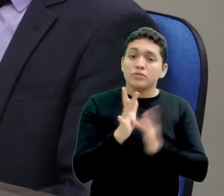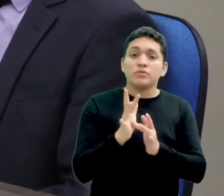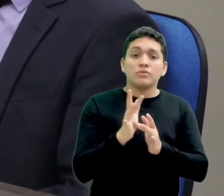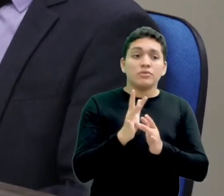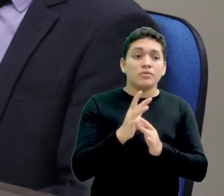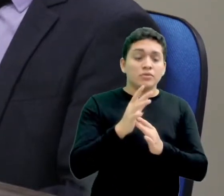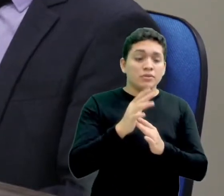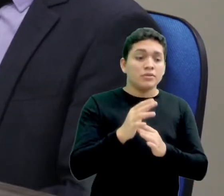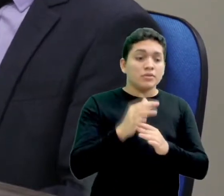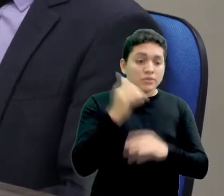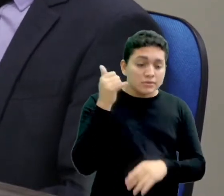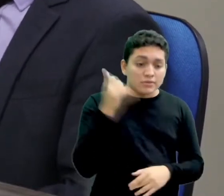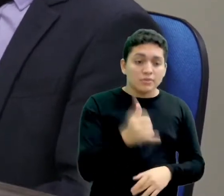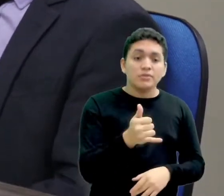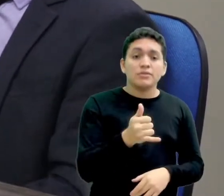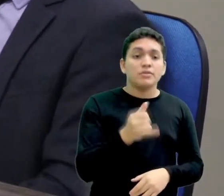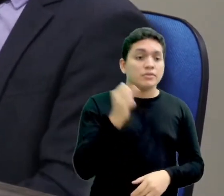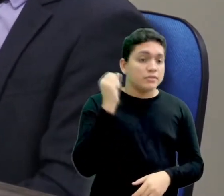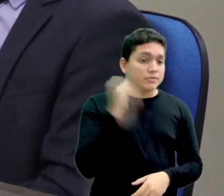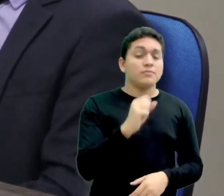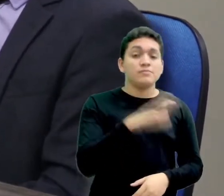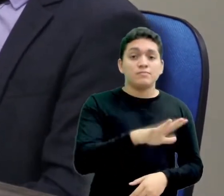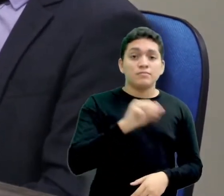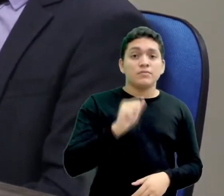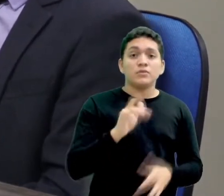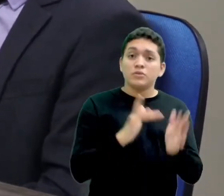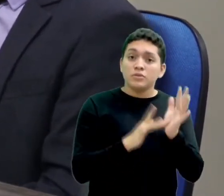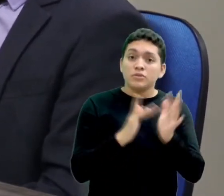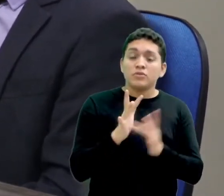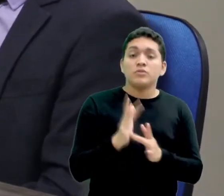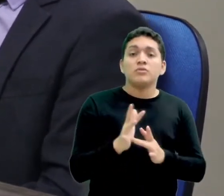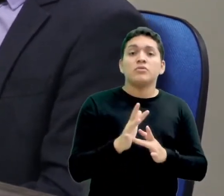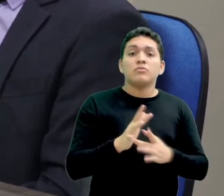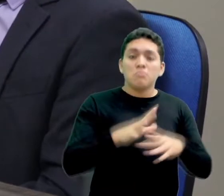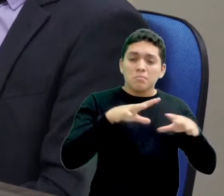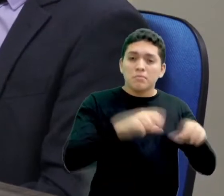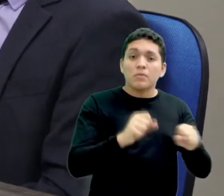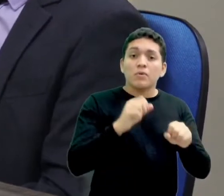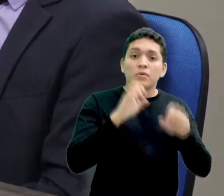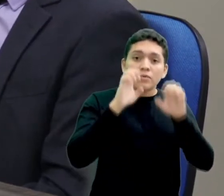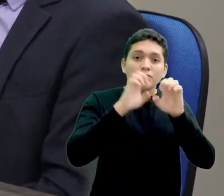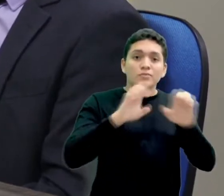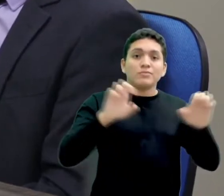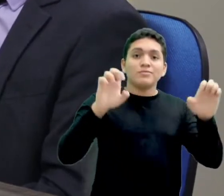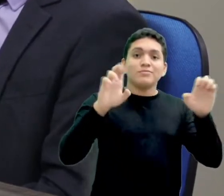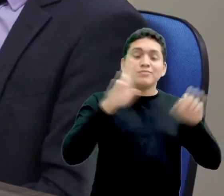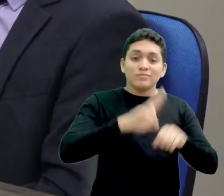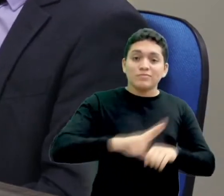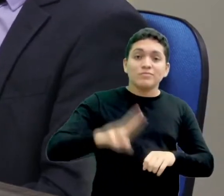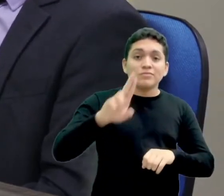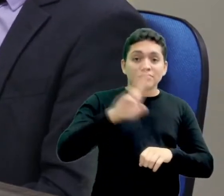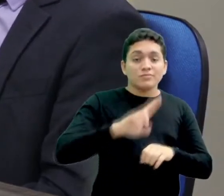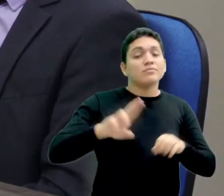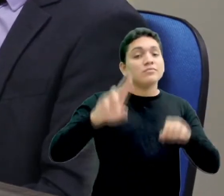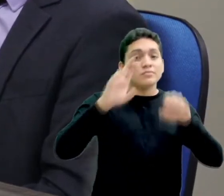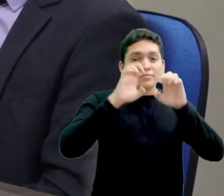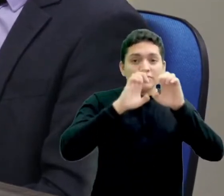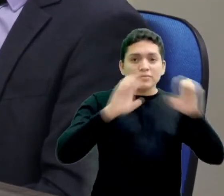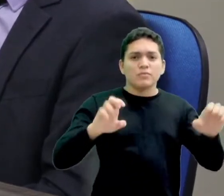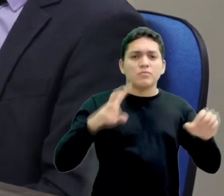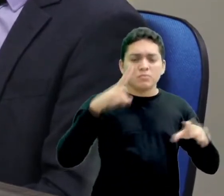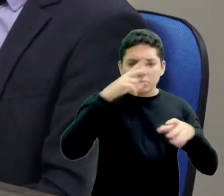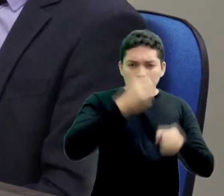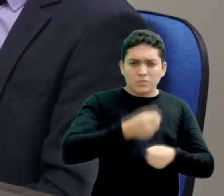não matarás, Jesus vem agora, de posse do Evangelho, né? Que é o poder de Deus para a salvação de todo aquele